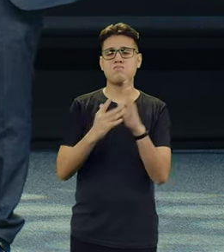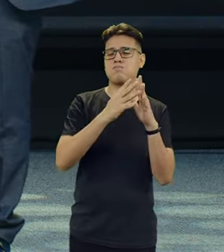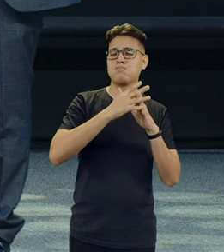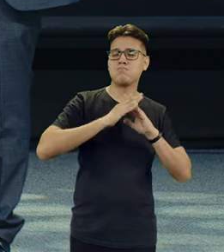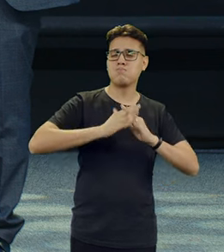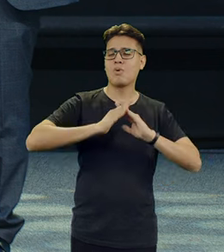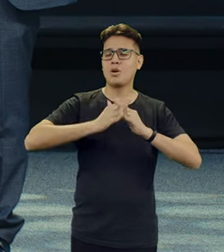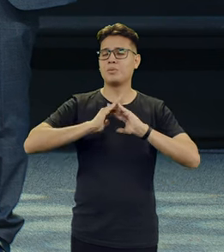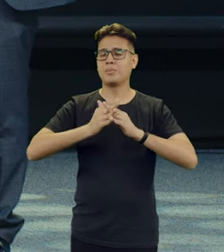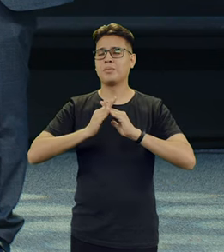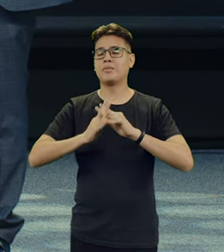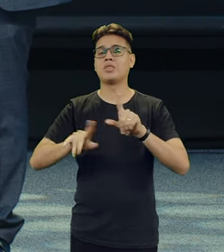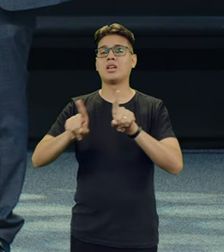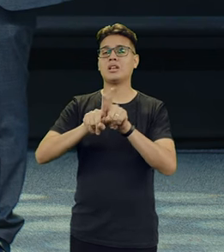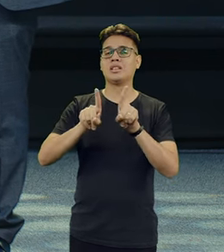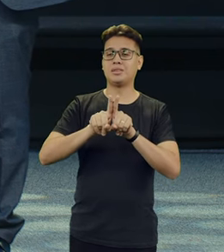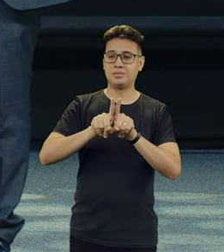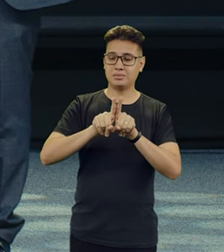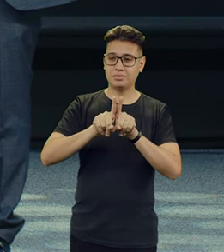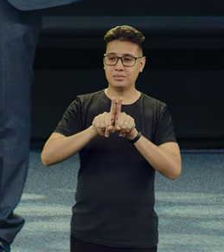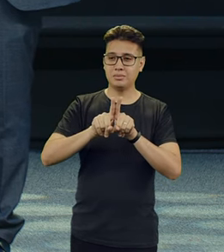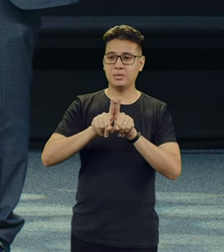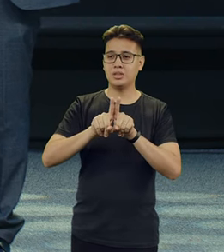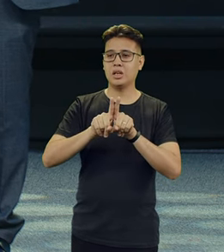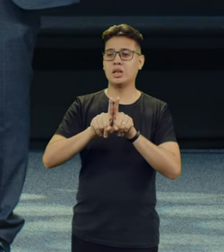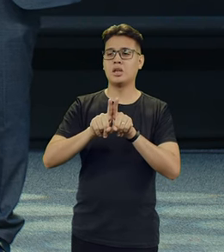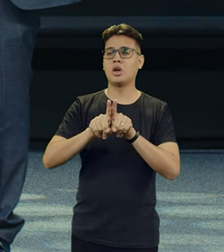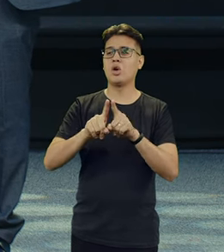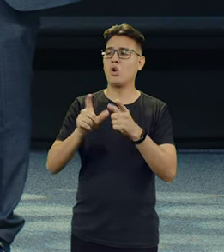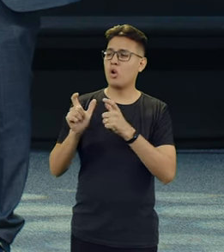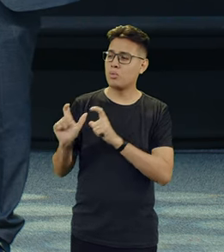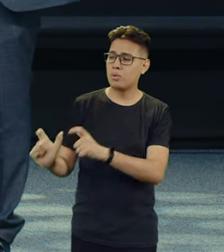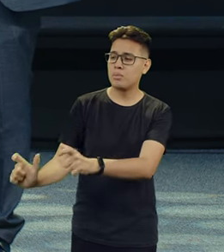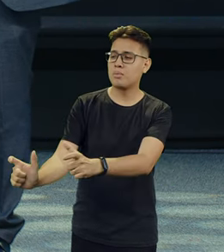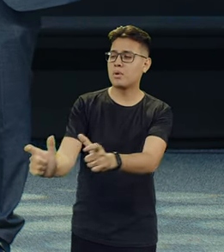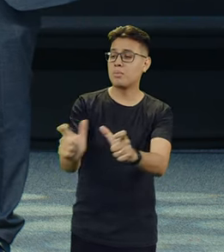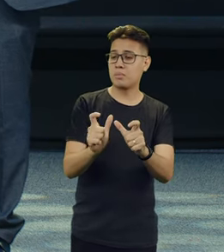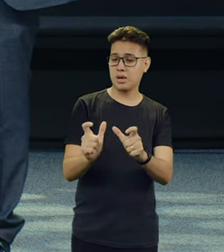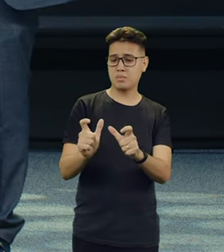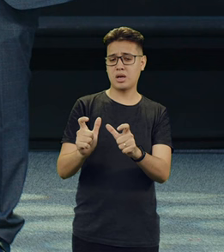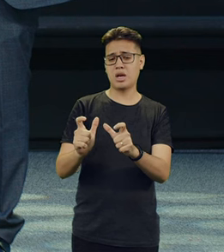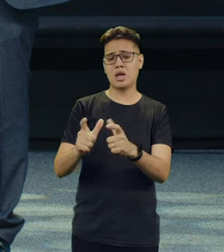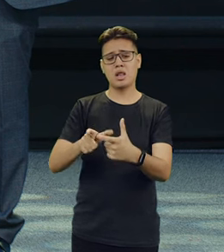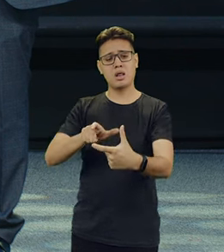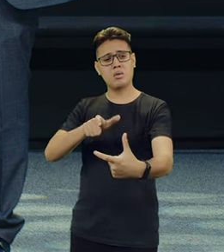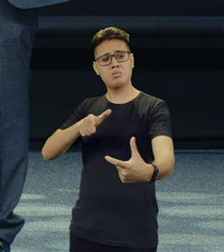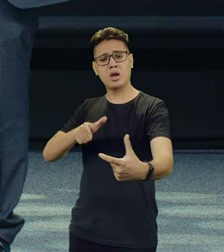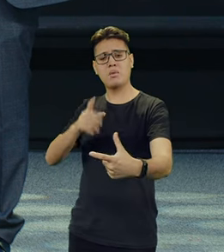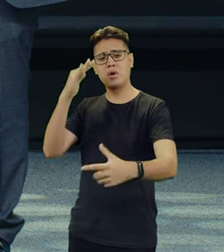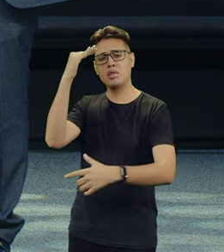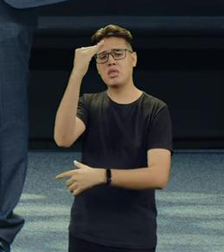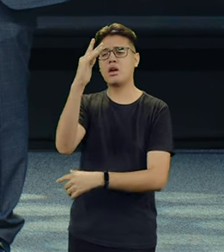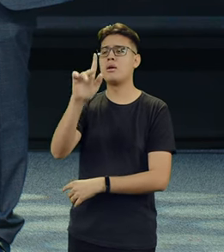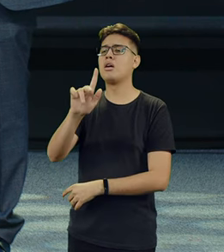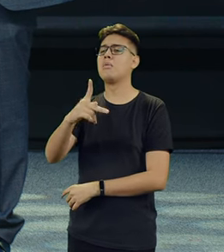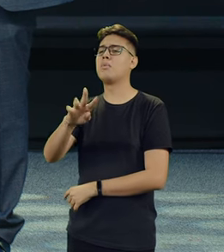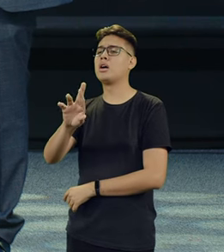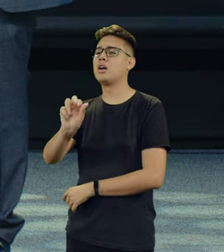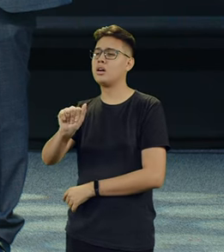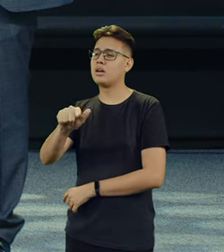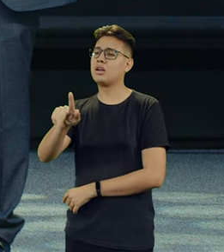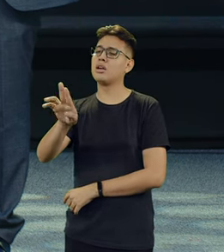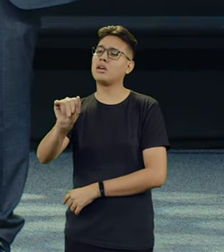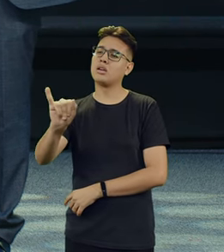E também o tamanho demográfico, né? As terras e os soldados paraguaios já eram bem